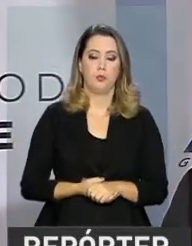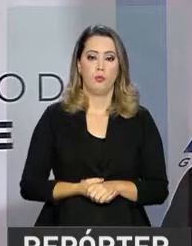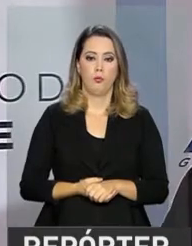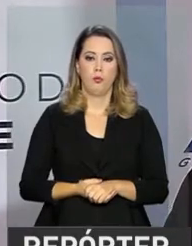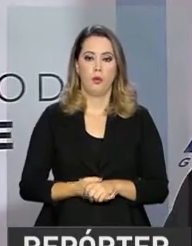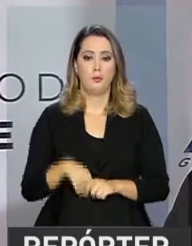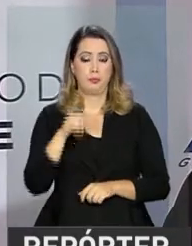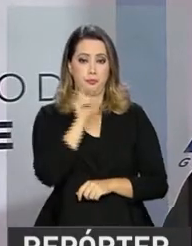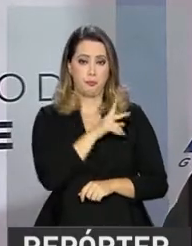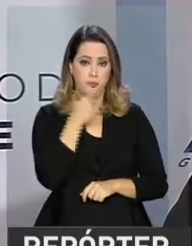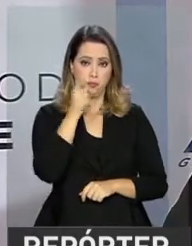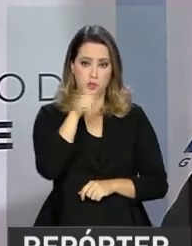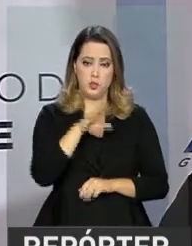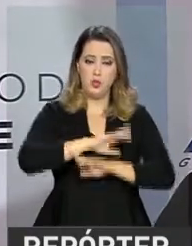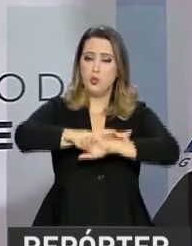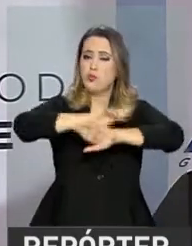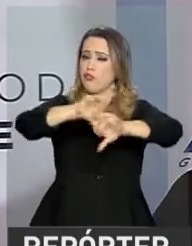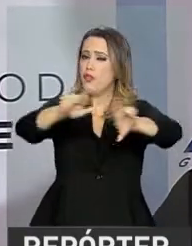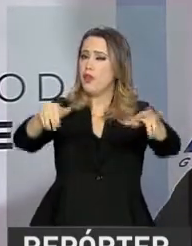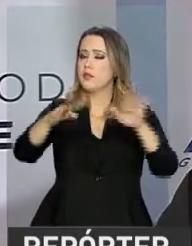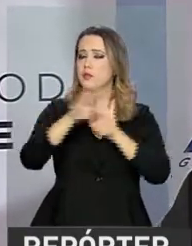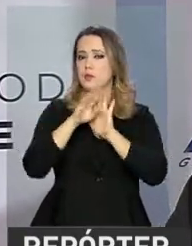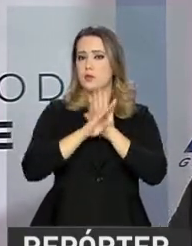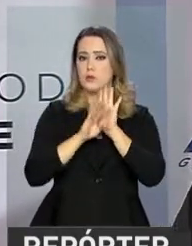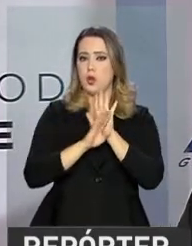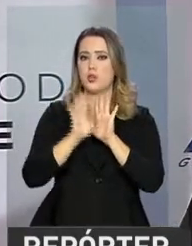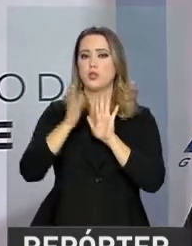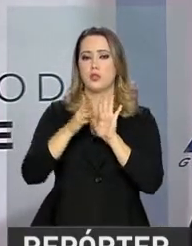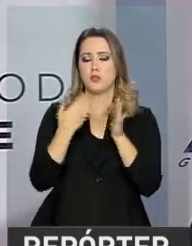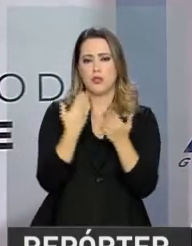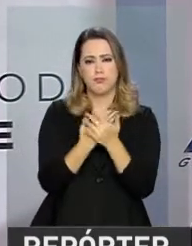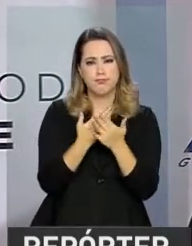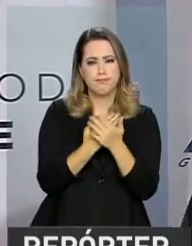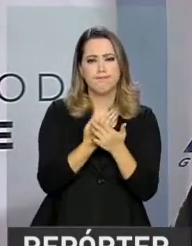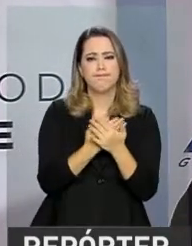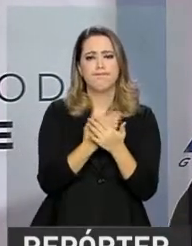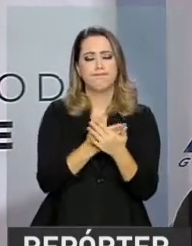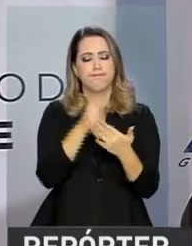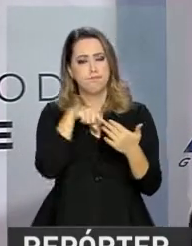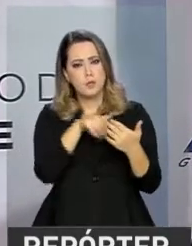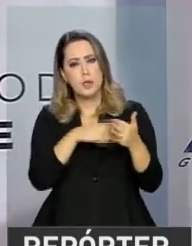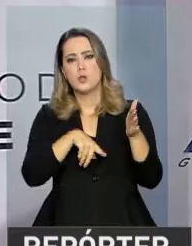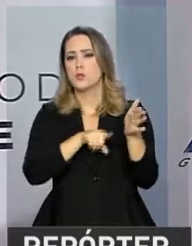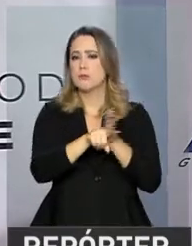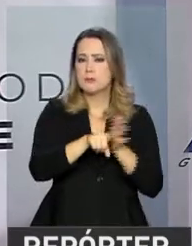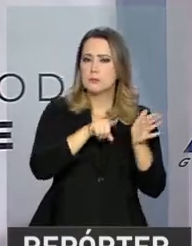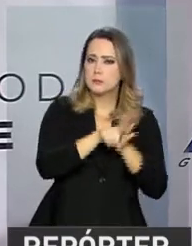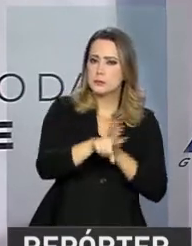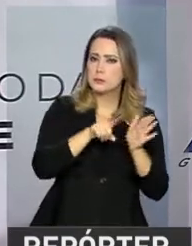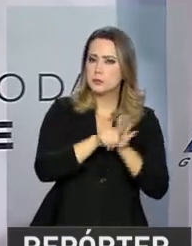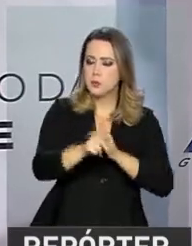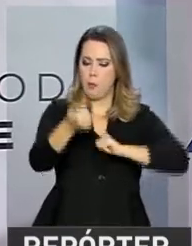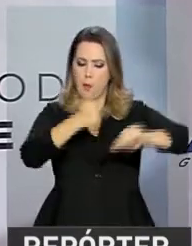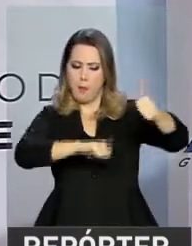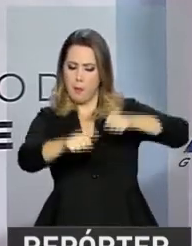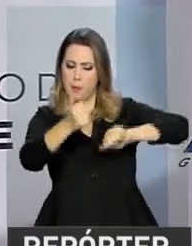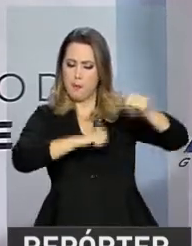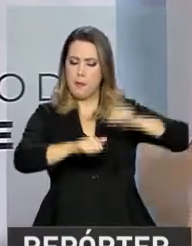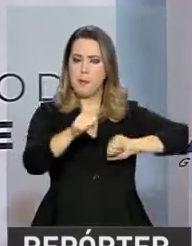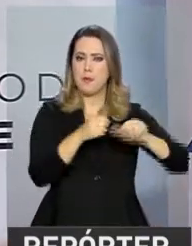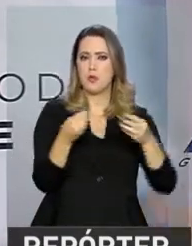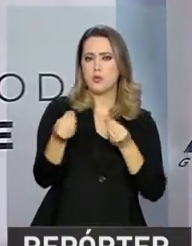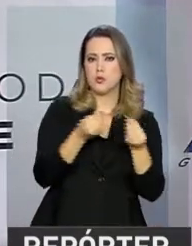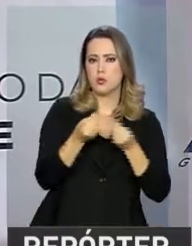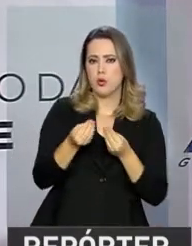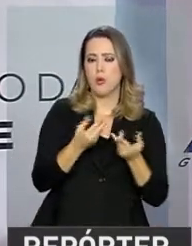a questão do genoma a questão de solução dos problemas que levam câncer o